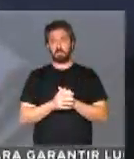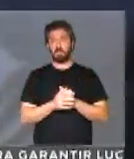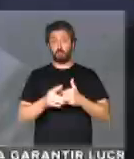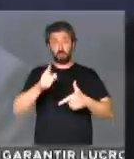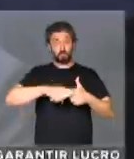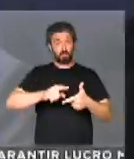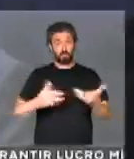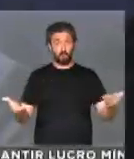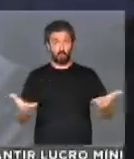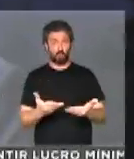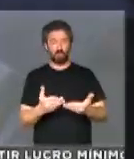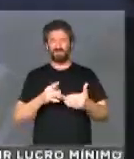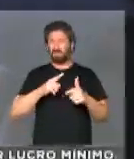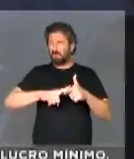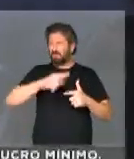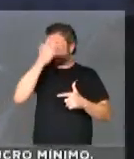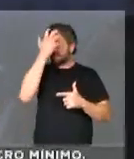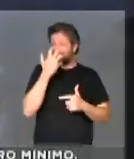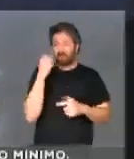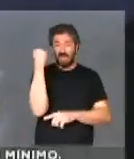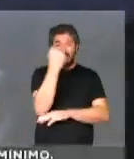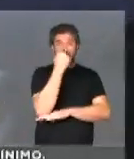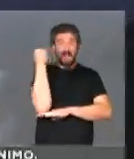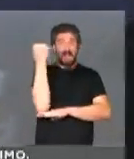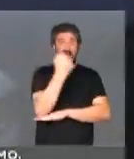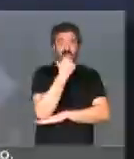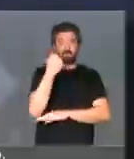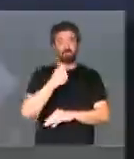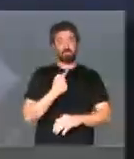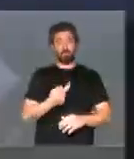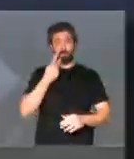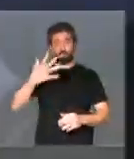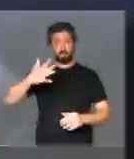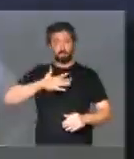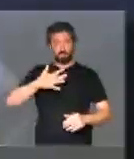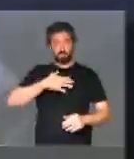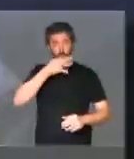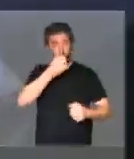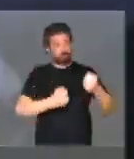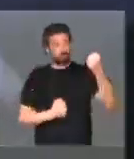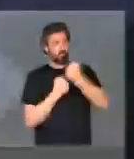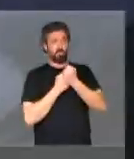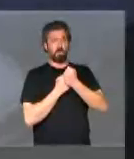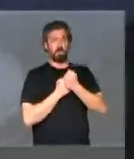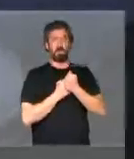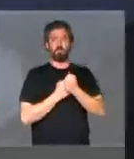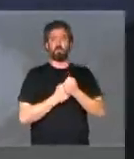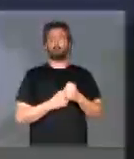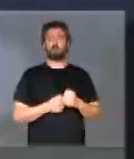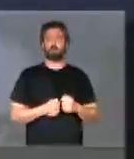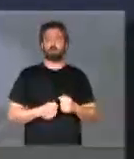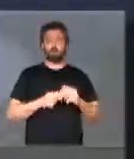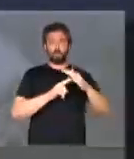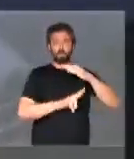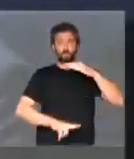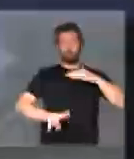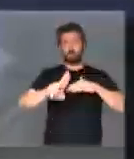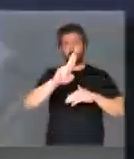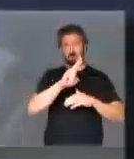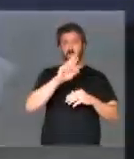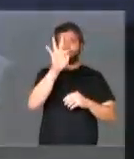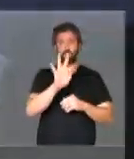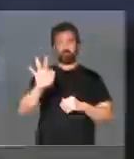A situação é crítica e quero aqui particularmente me solidarizar com a